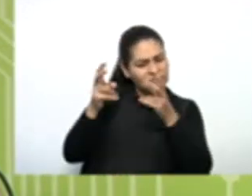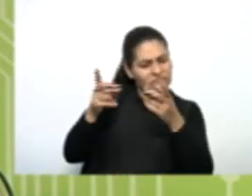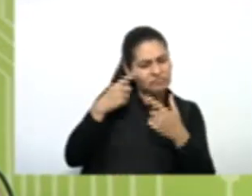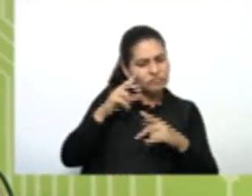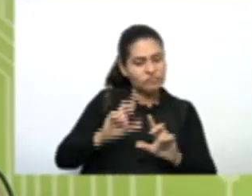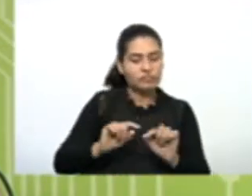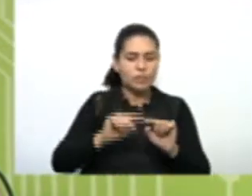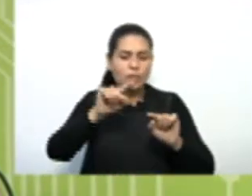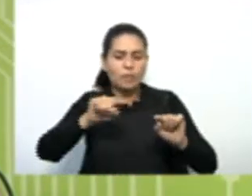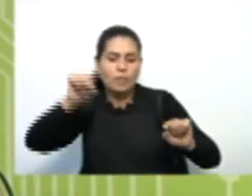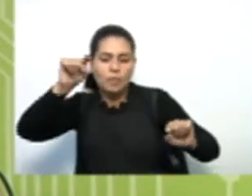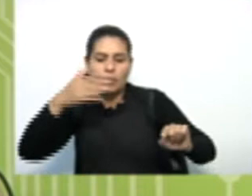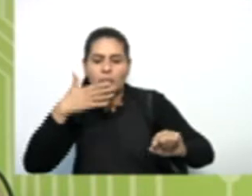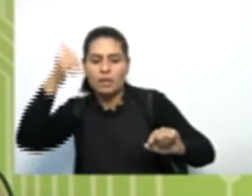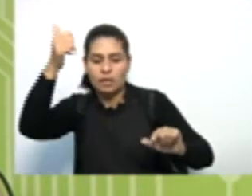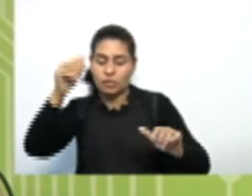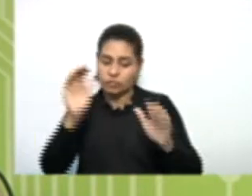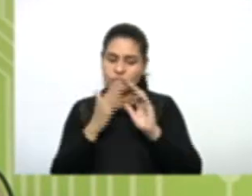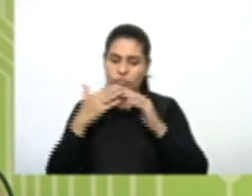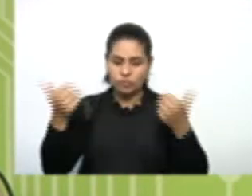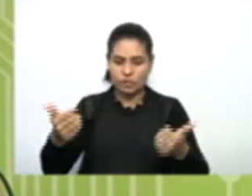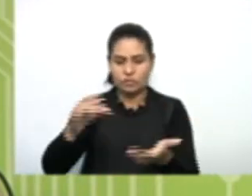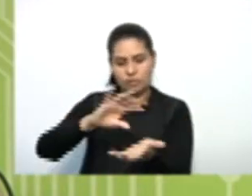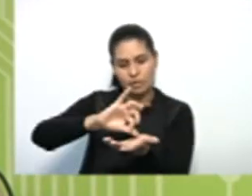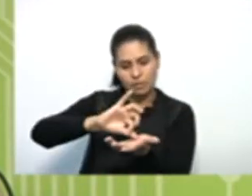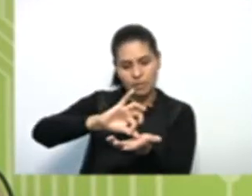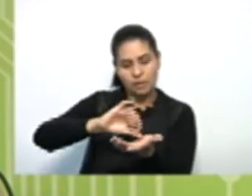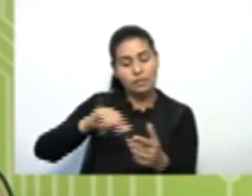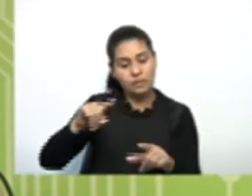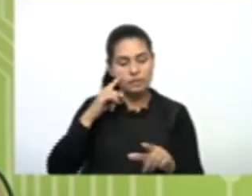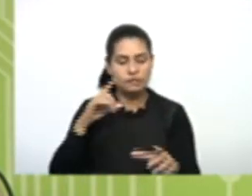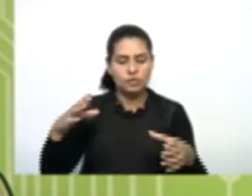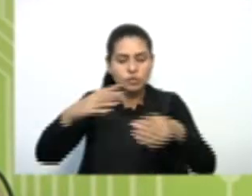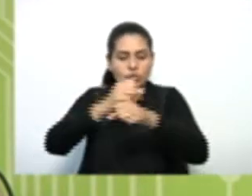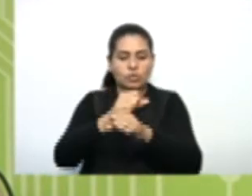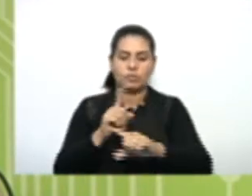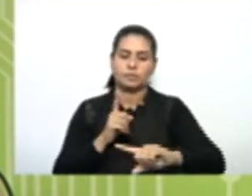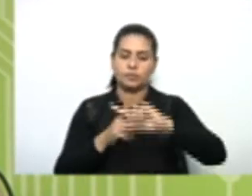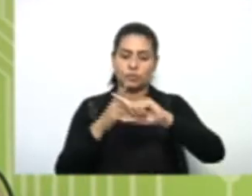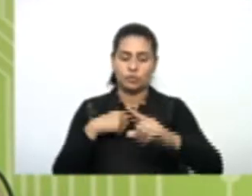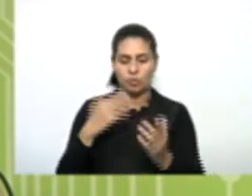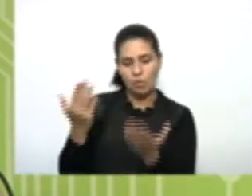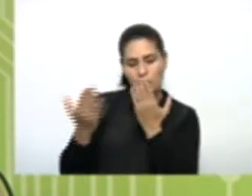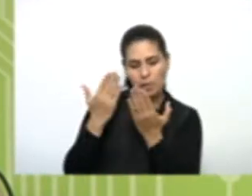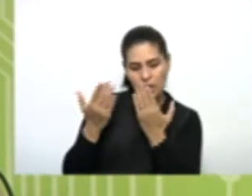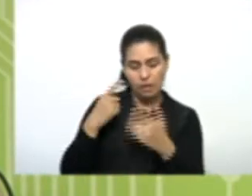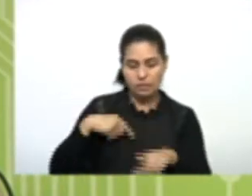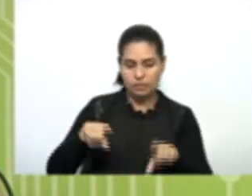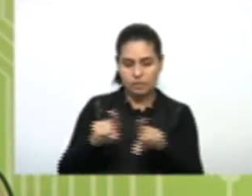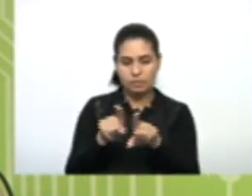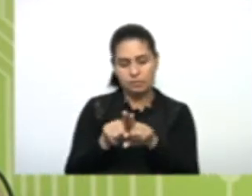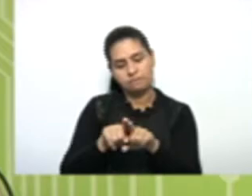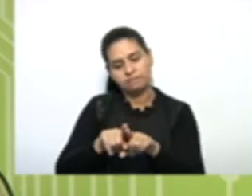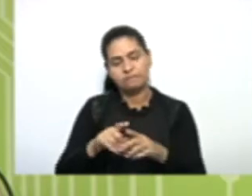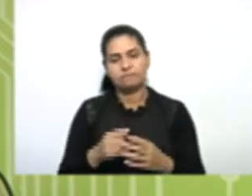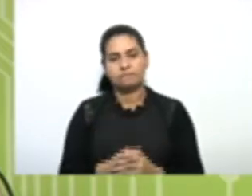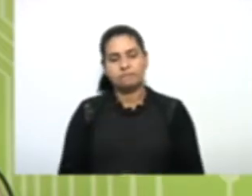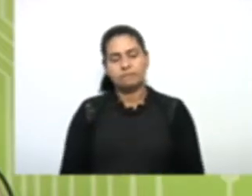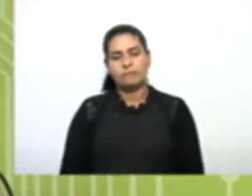medindo o sucesso de uma empresa no sistema capitalista, e ele é calculado dessa forma, comparando receitas e despesas.